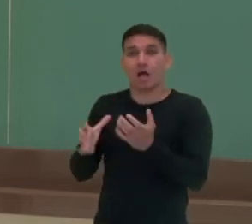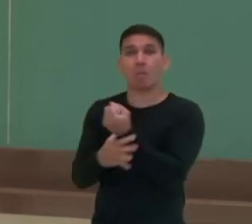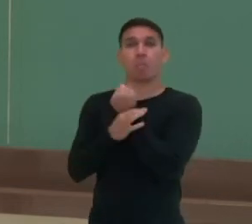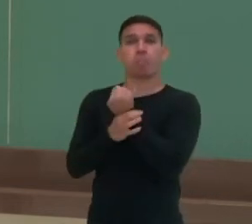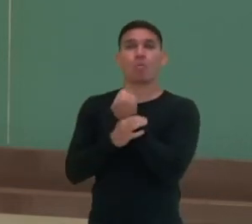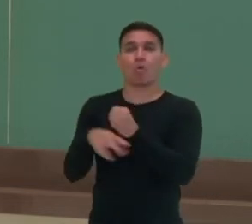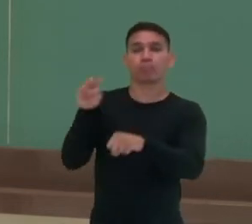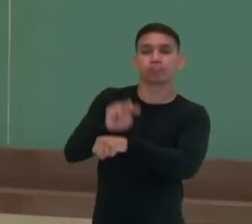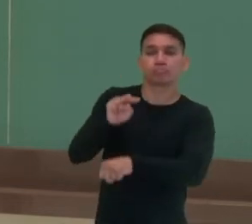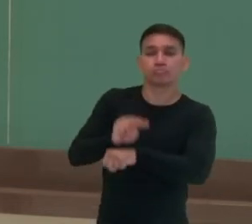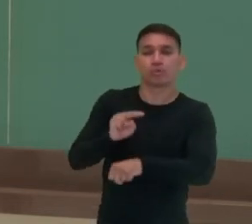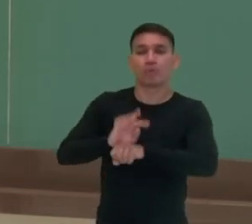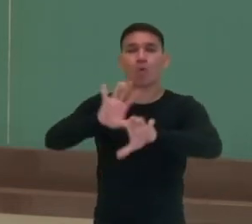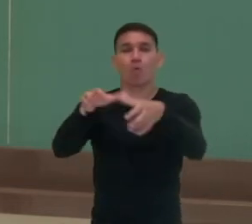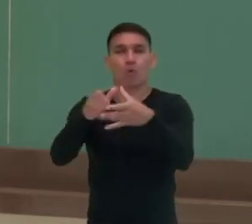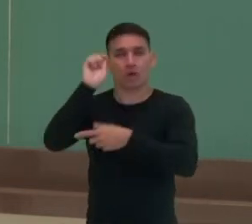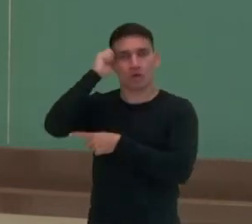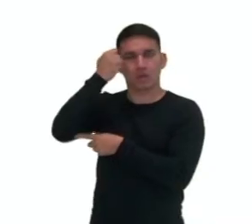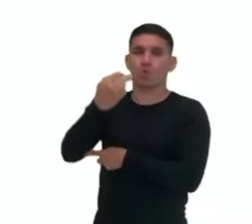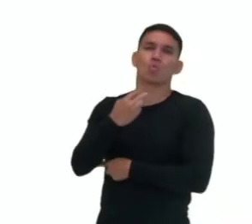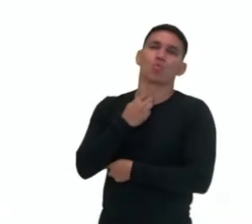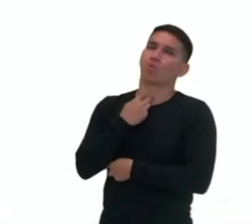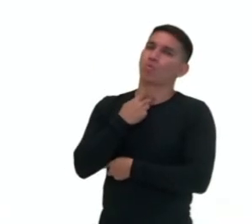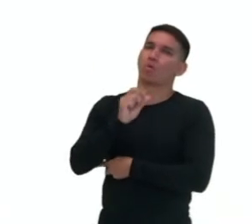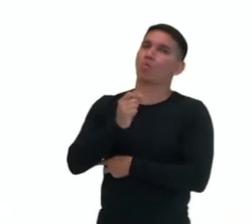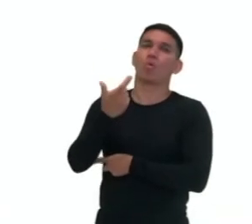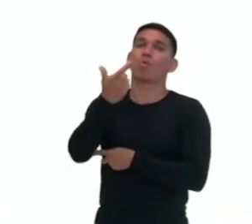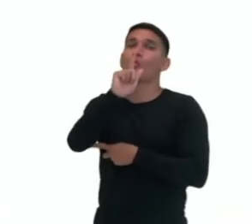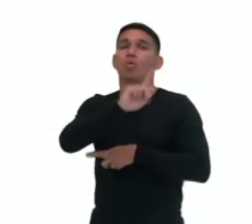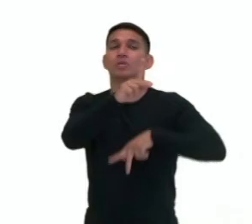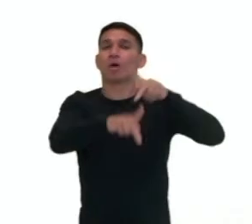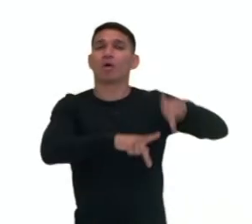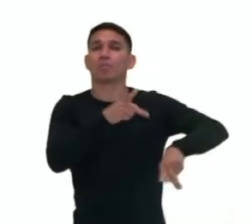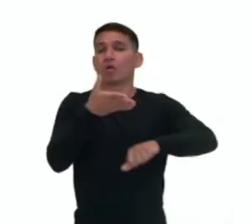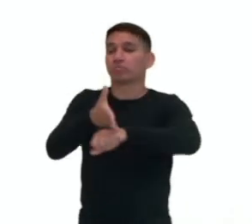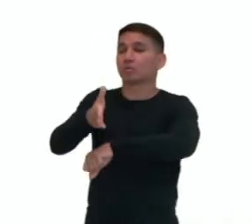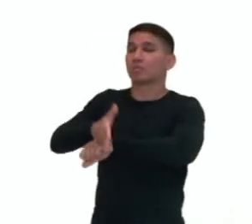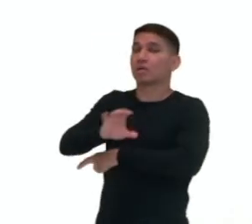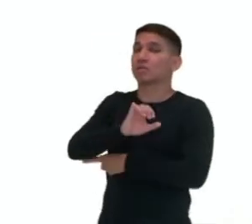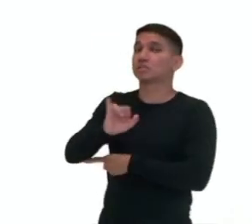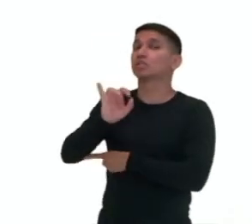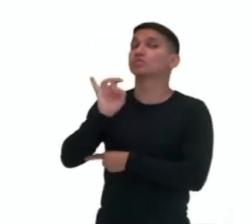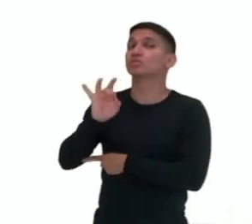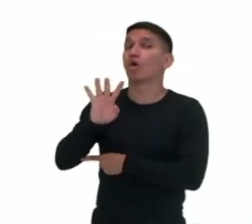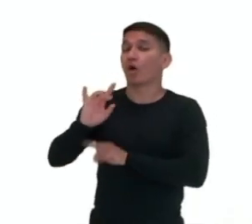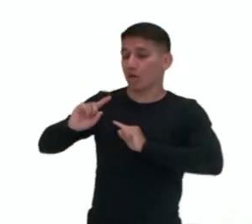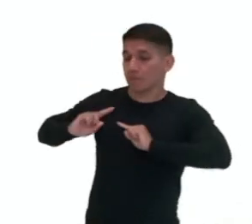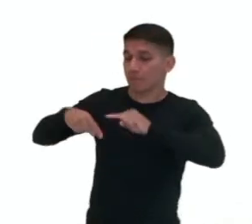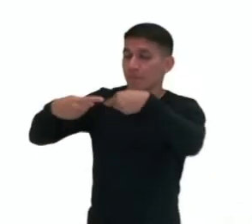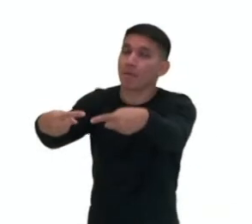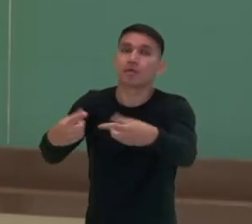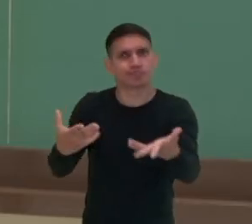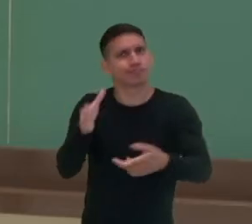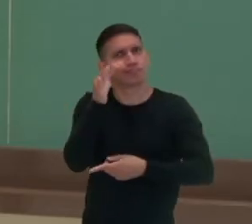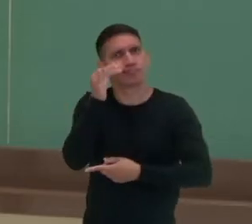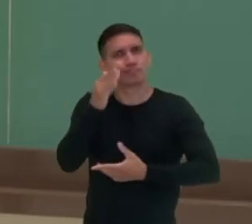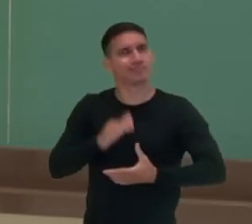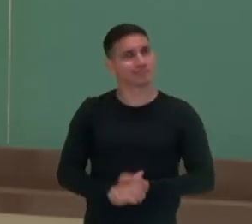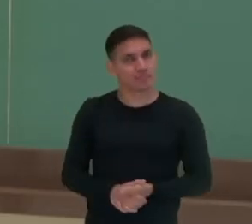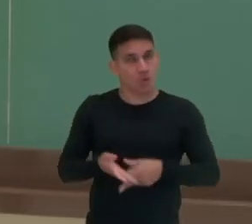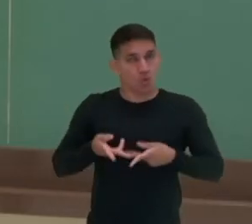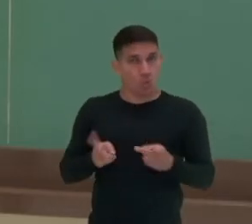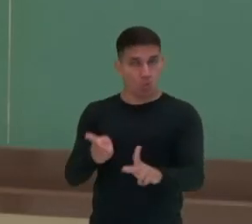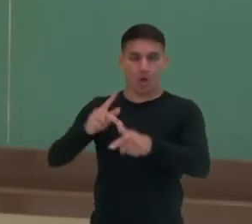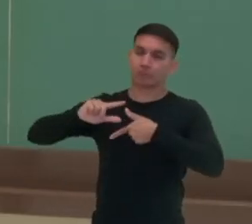São Benedito, e não é permitida a participação de outros povos, a não ser os descendentes. Olha que curioso, mantém-se